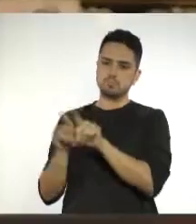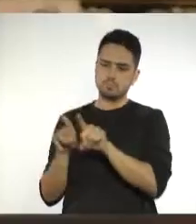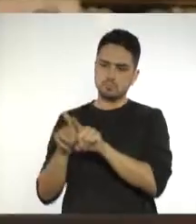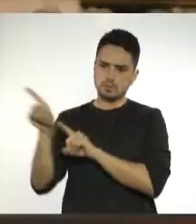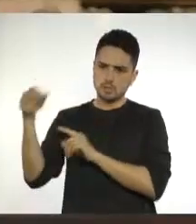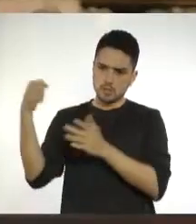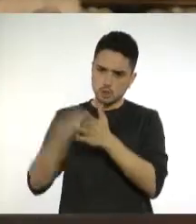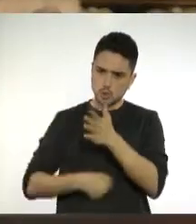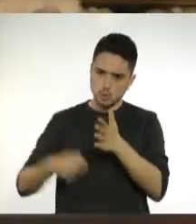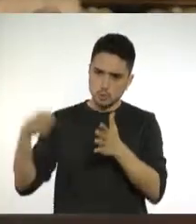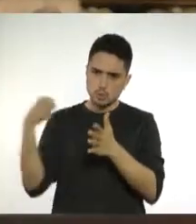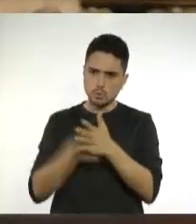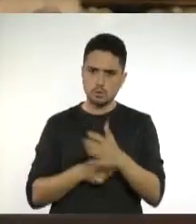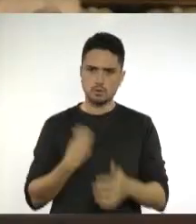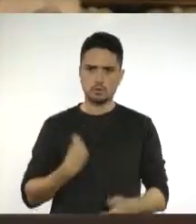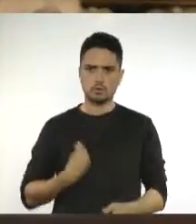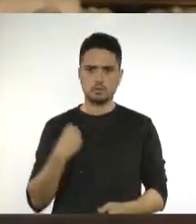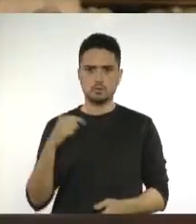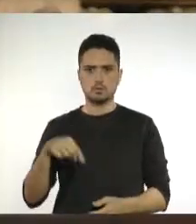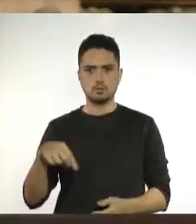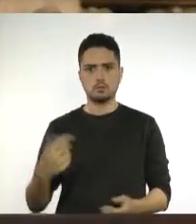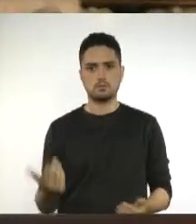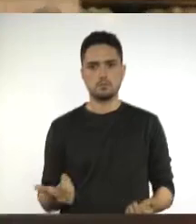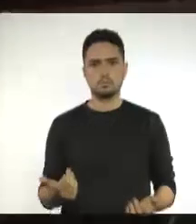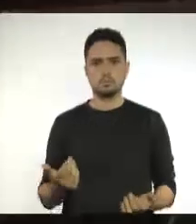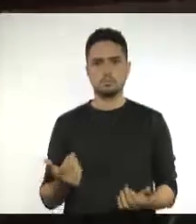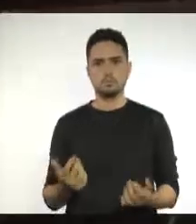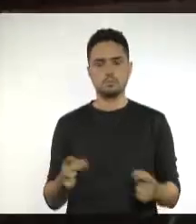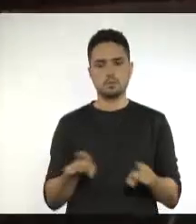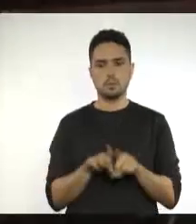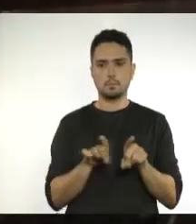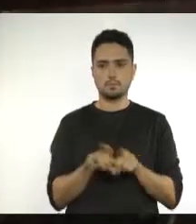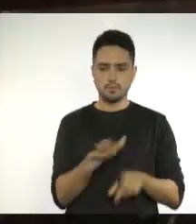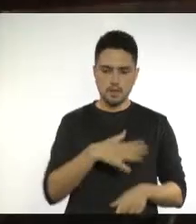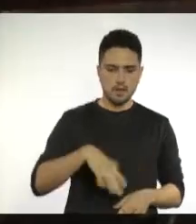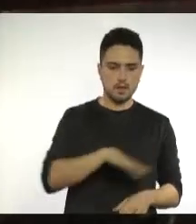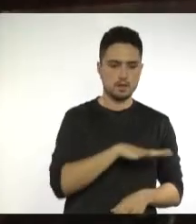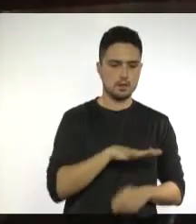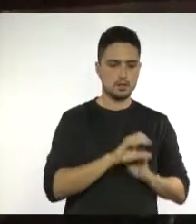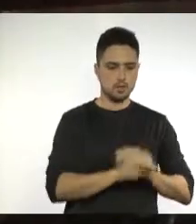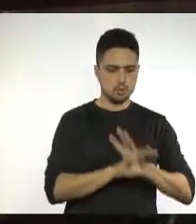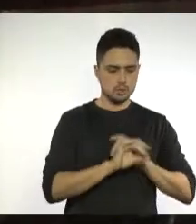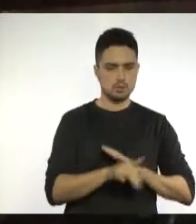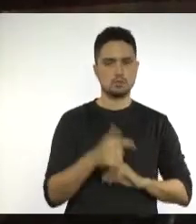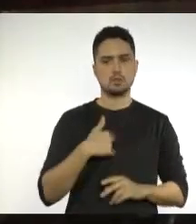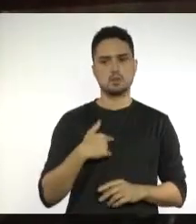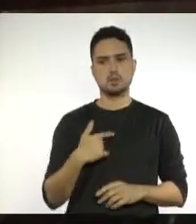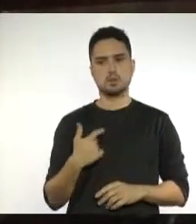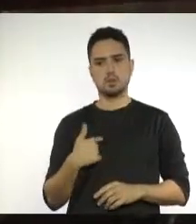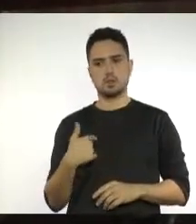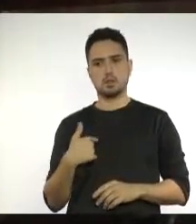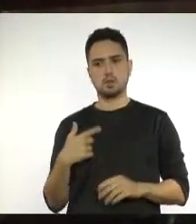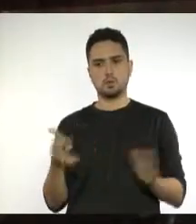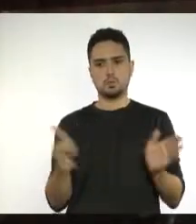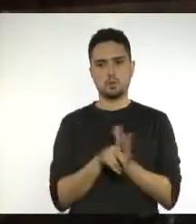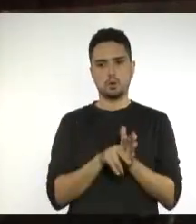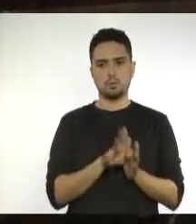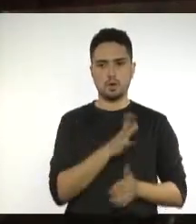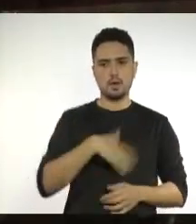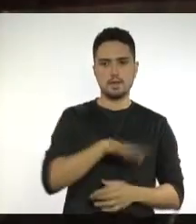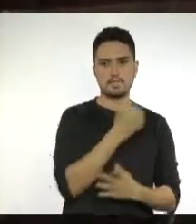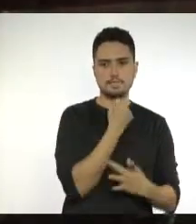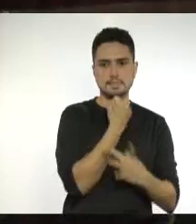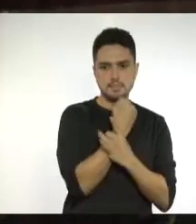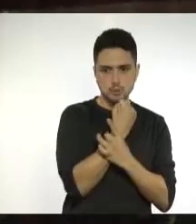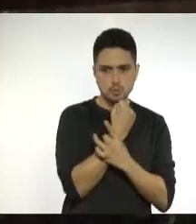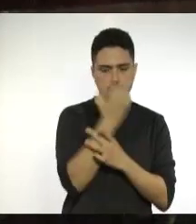luta presente aqui. Saudar a área da educação, eu que venho da área da segurança, sei da